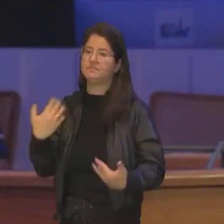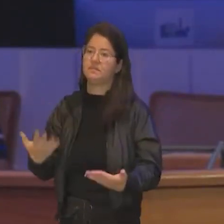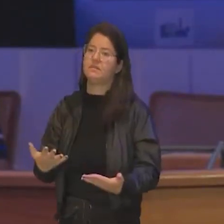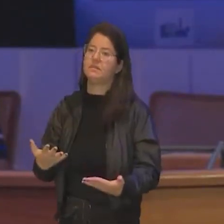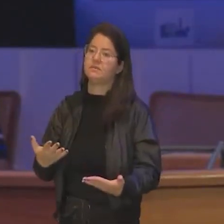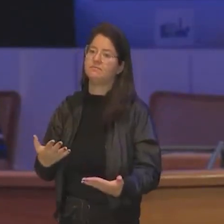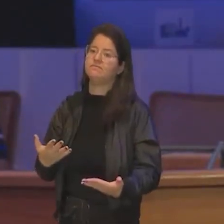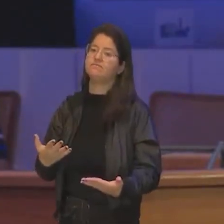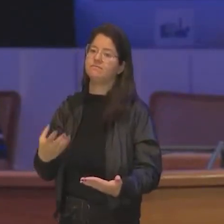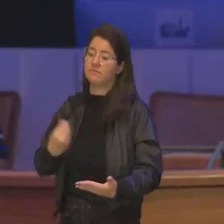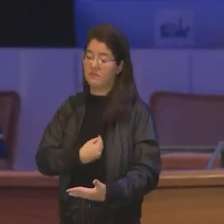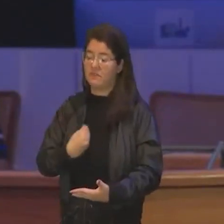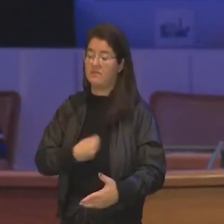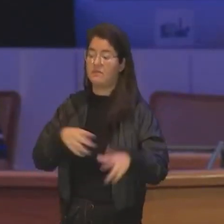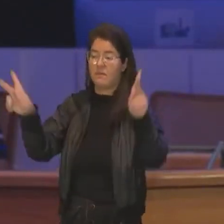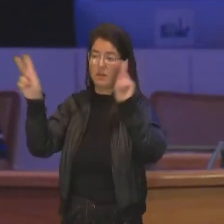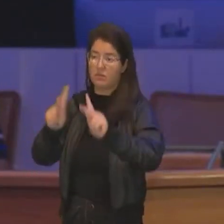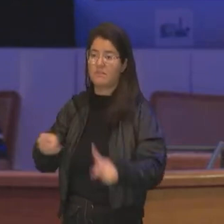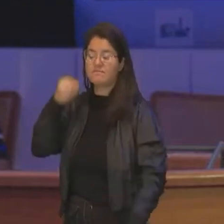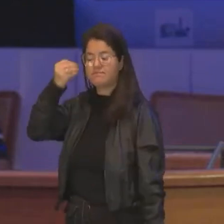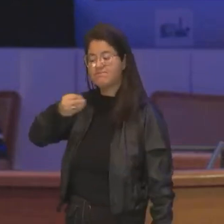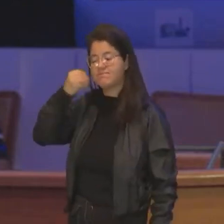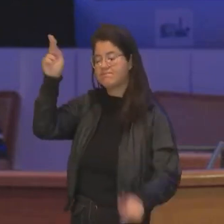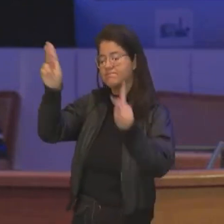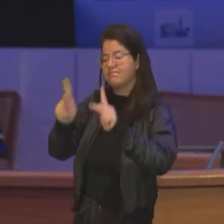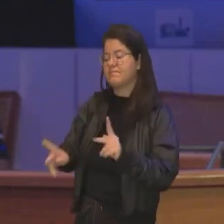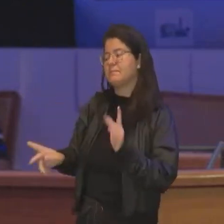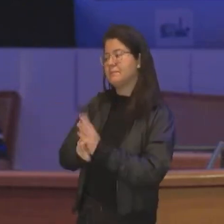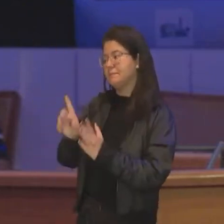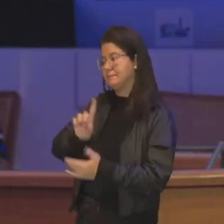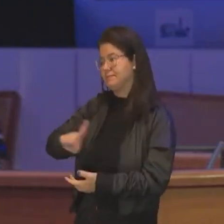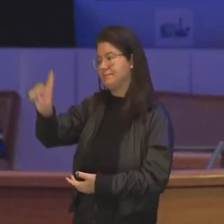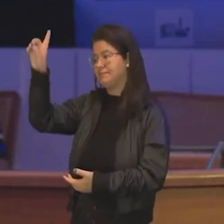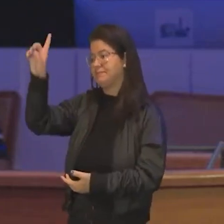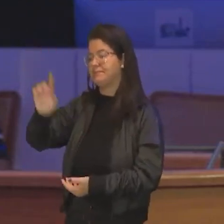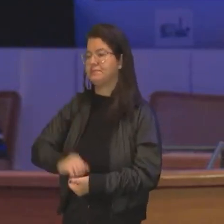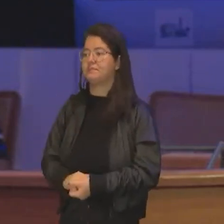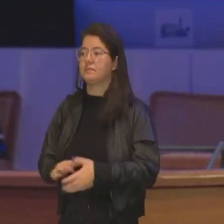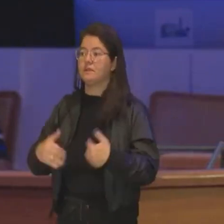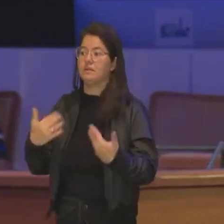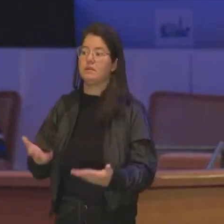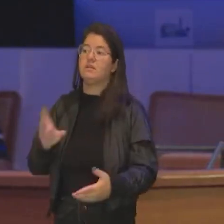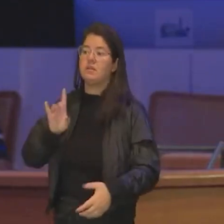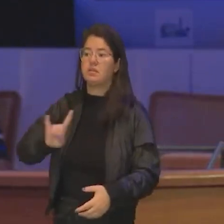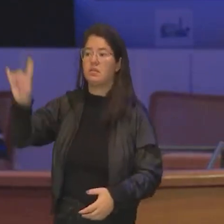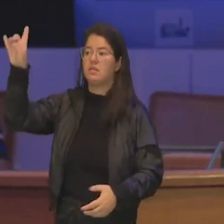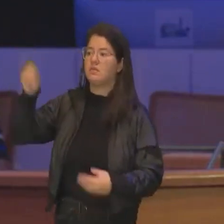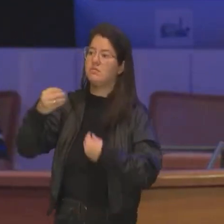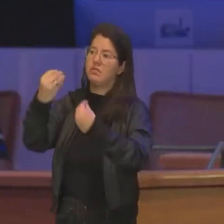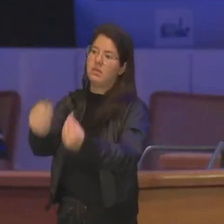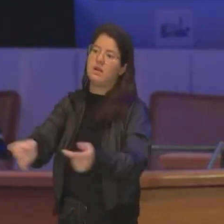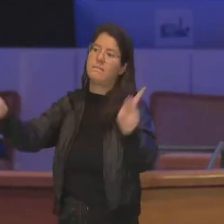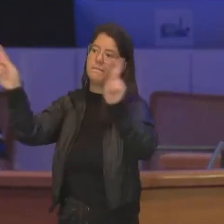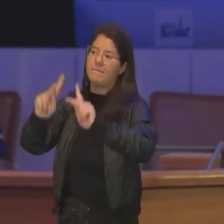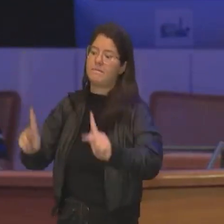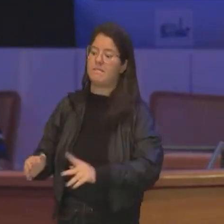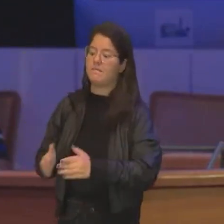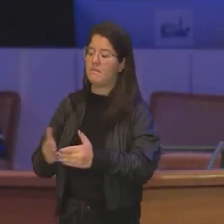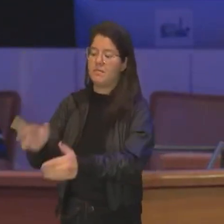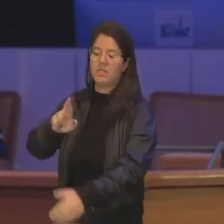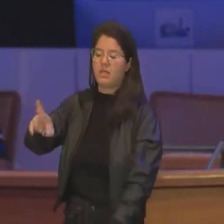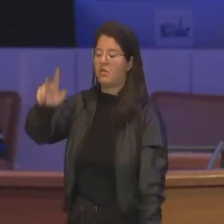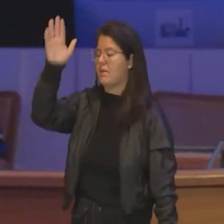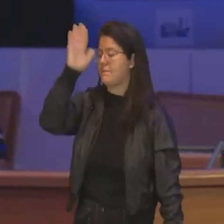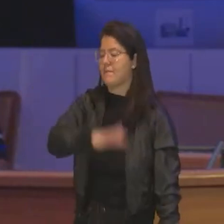paz, vivendo esta paz, caminhando nesta paz. E Deus tem caminhos de paz e não de